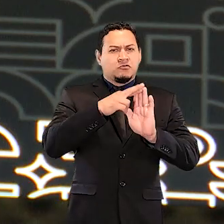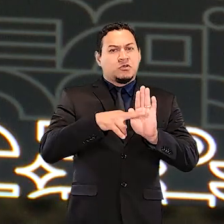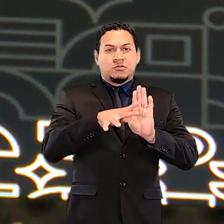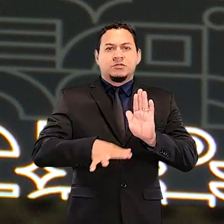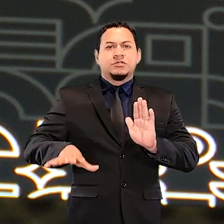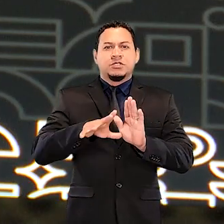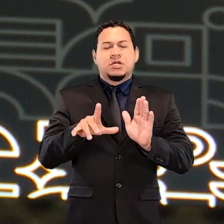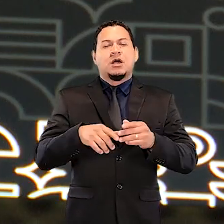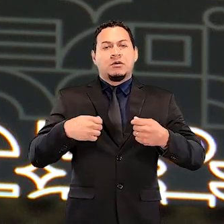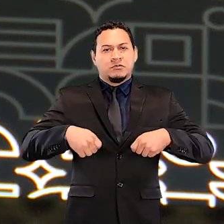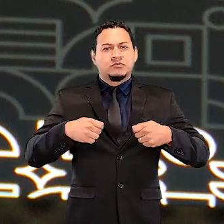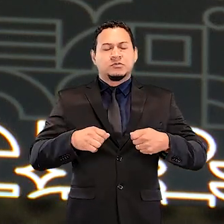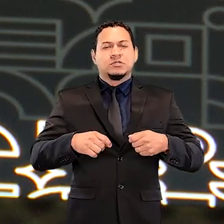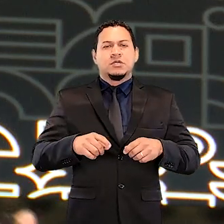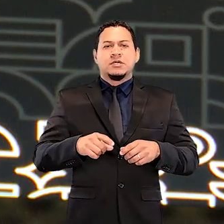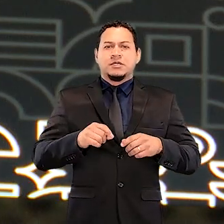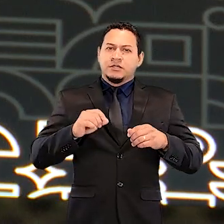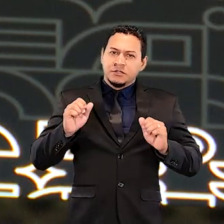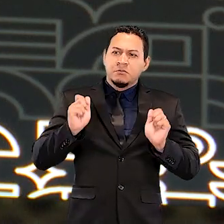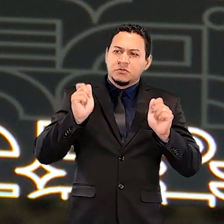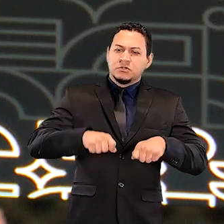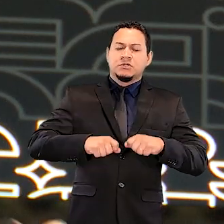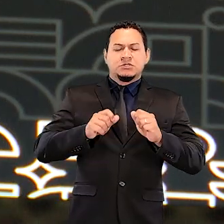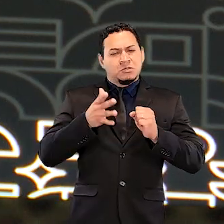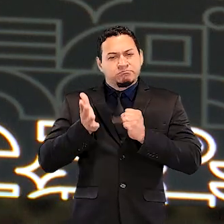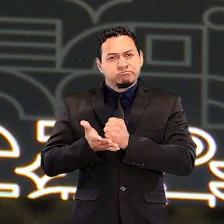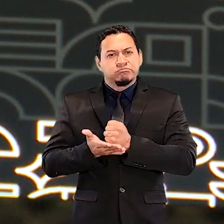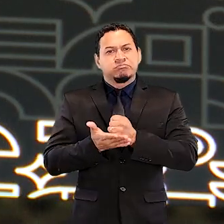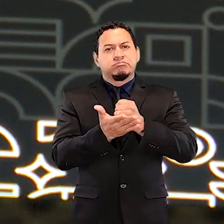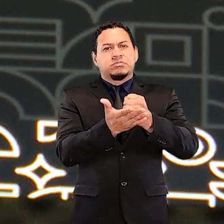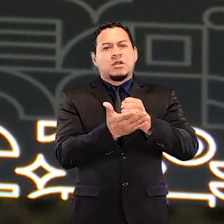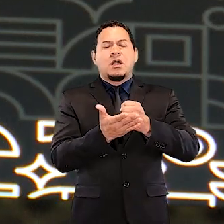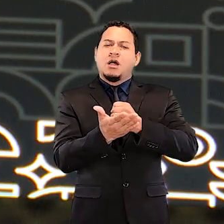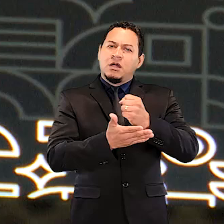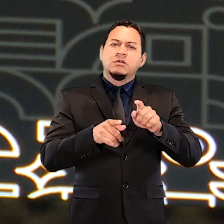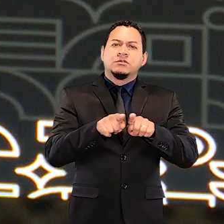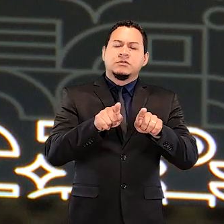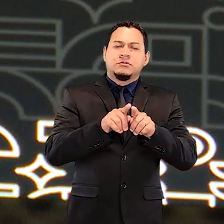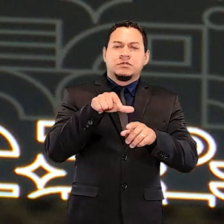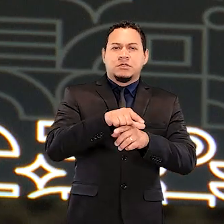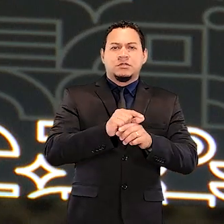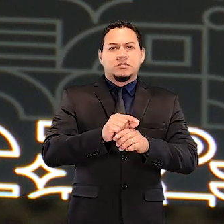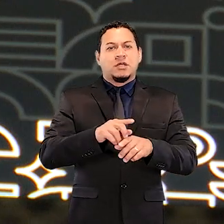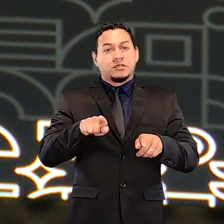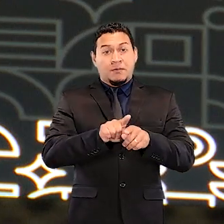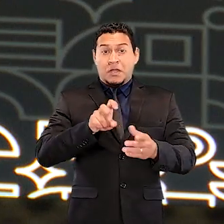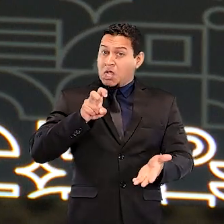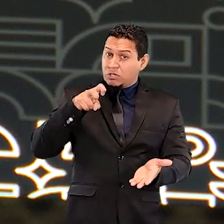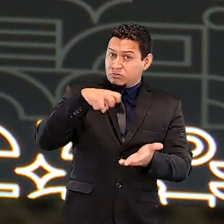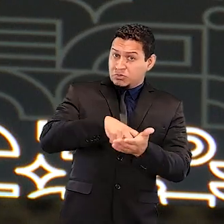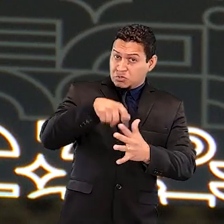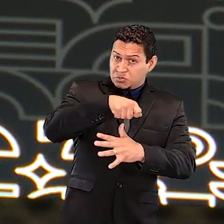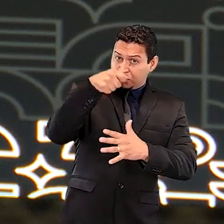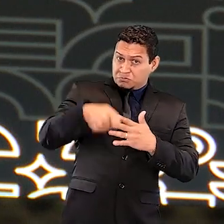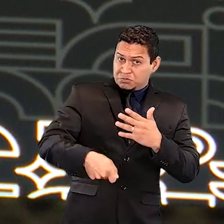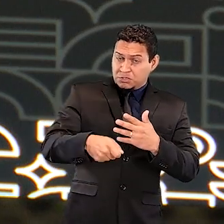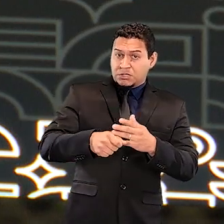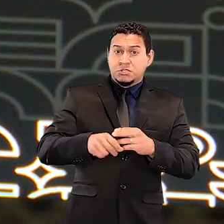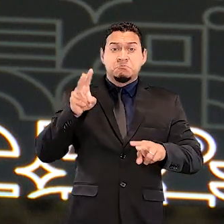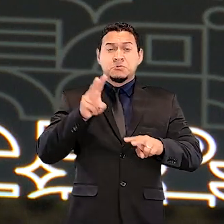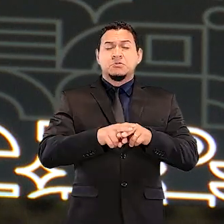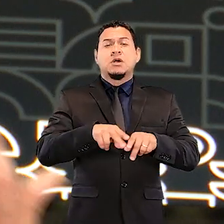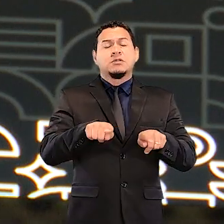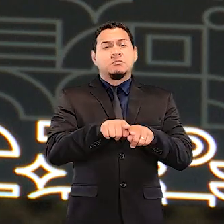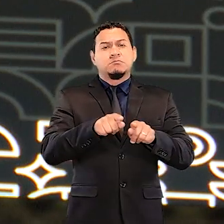E veio ali também a dar resposta da necessidade de recrudescimento das penas, das medidas repressivas.